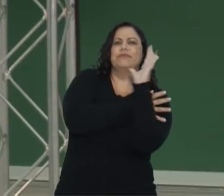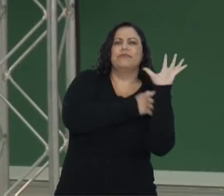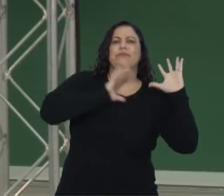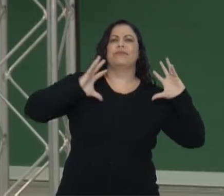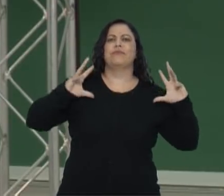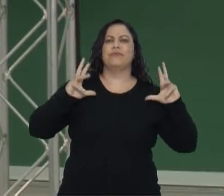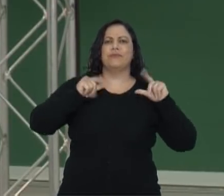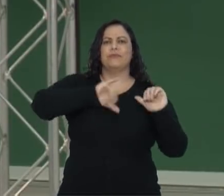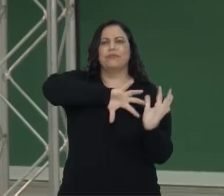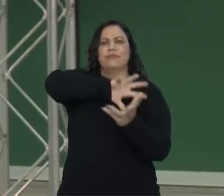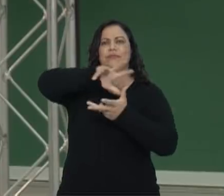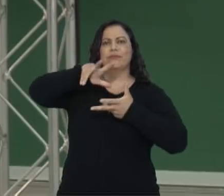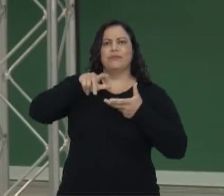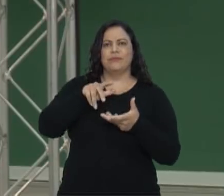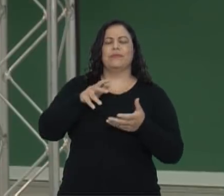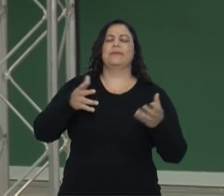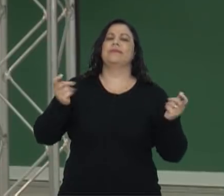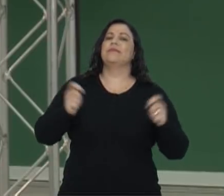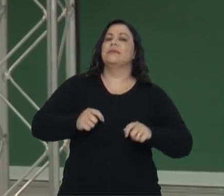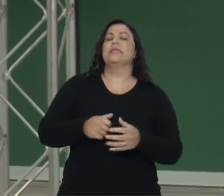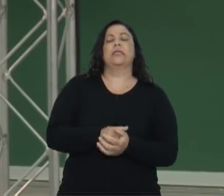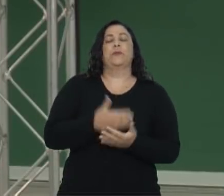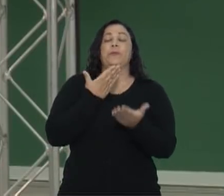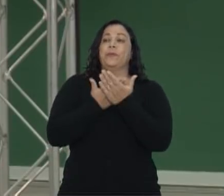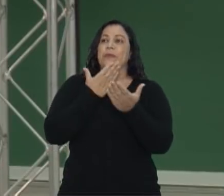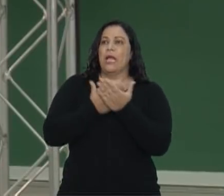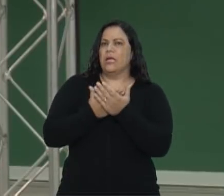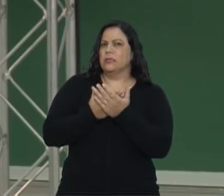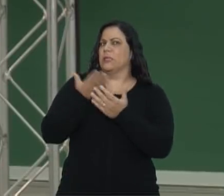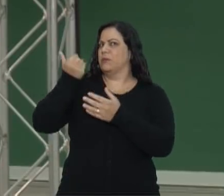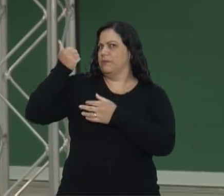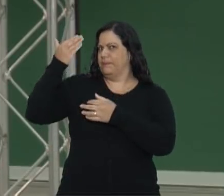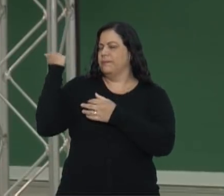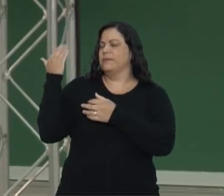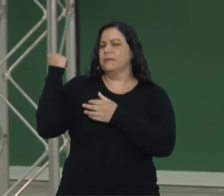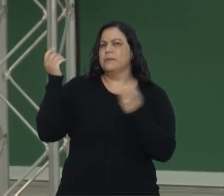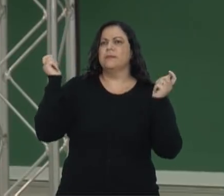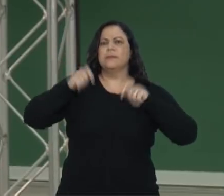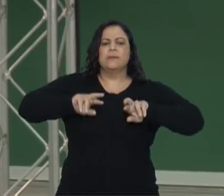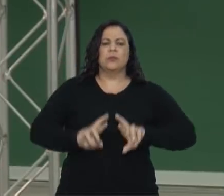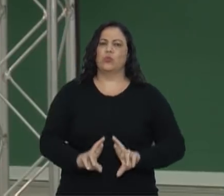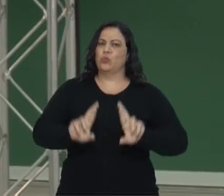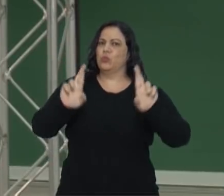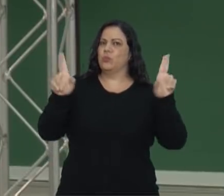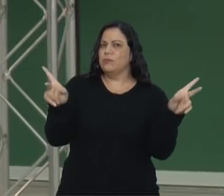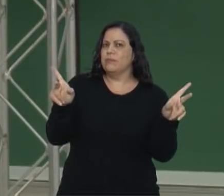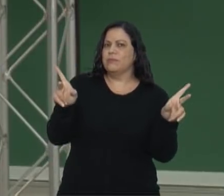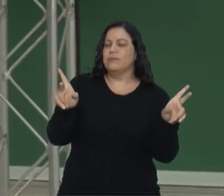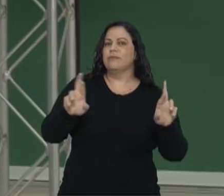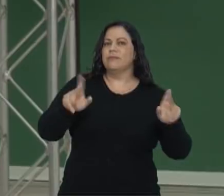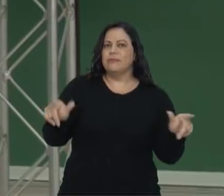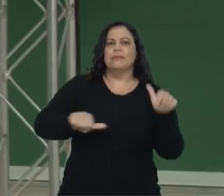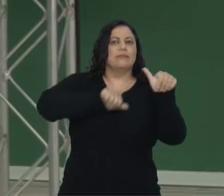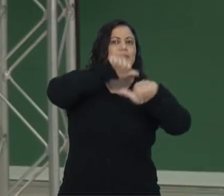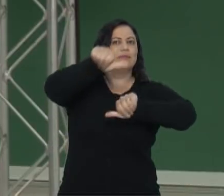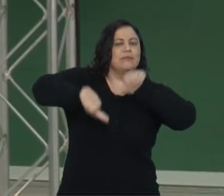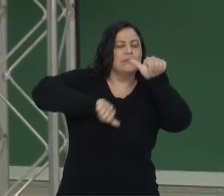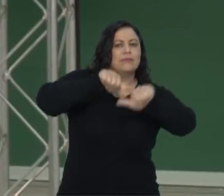na 32, nós aprendemos a diferenciar esses dois tipos de transformação. E a gente viu